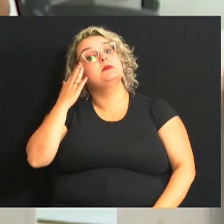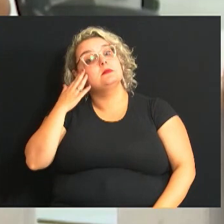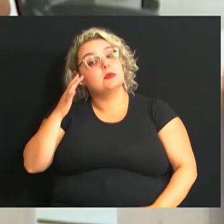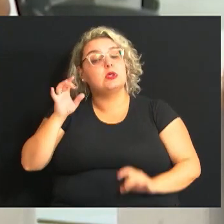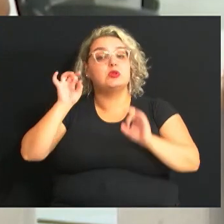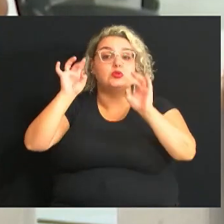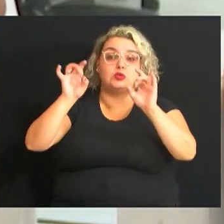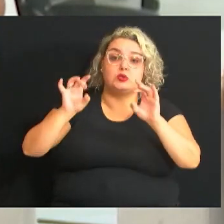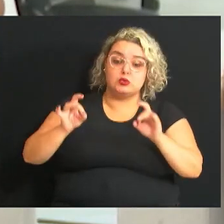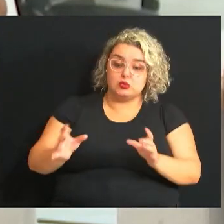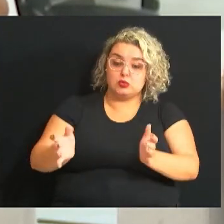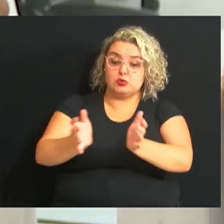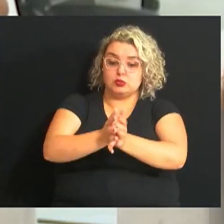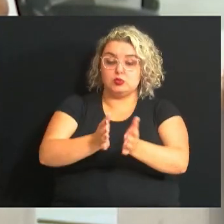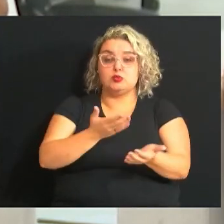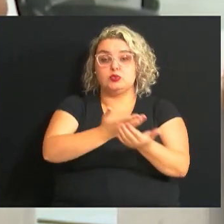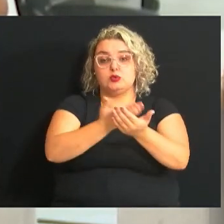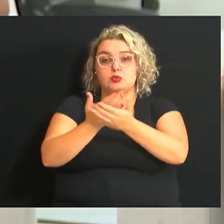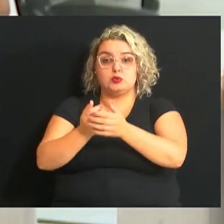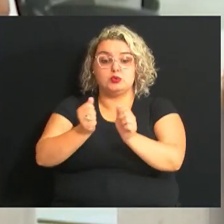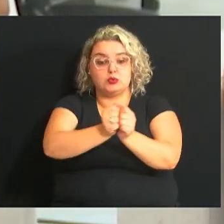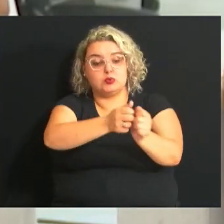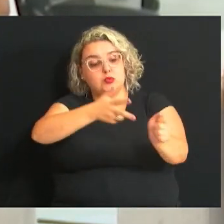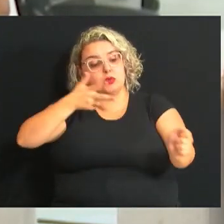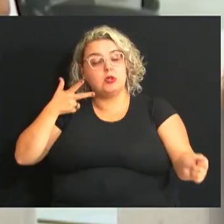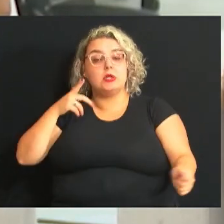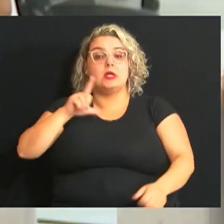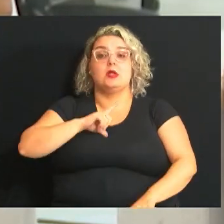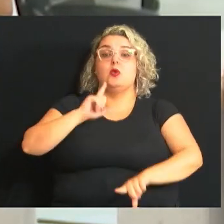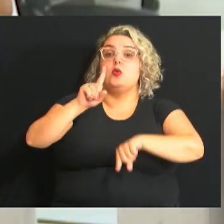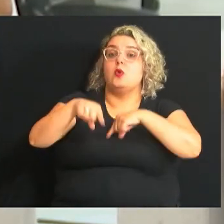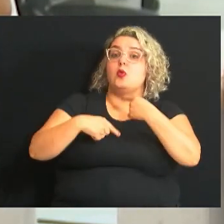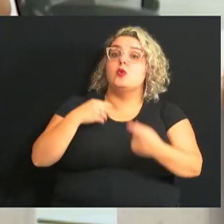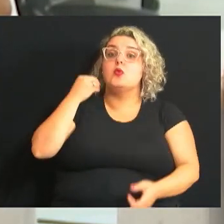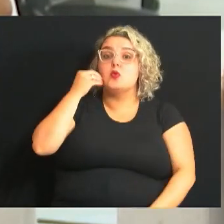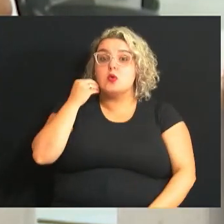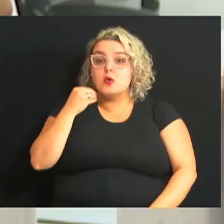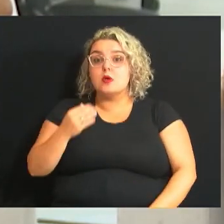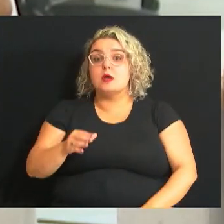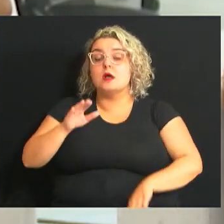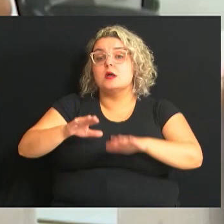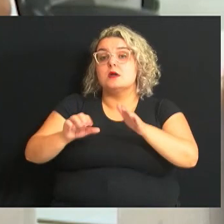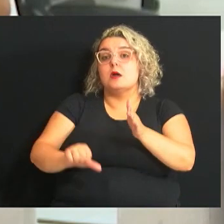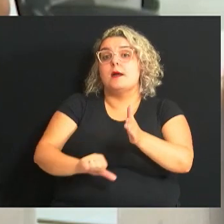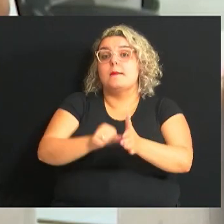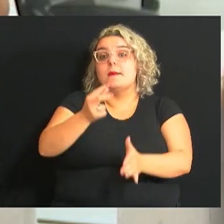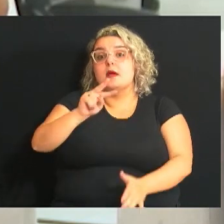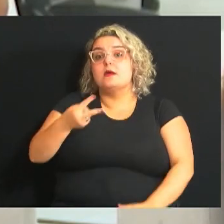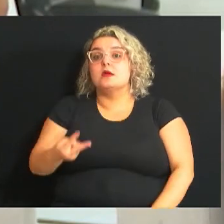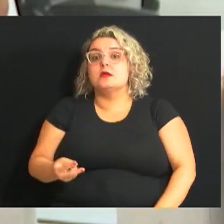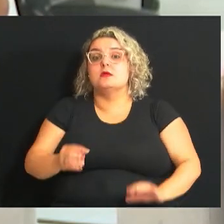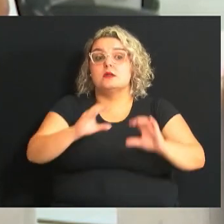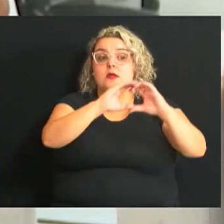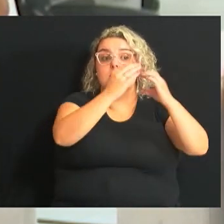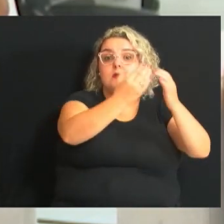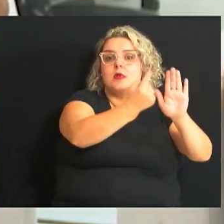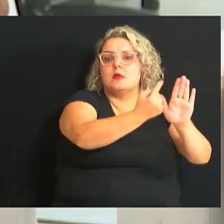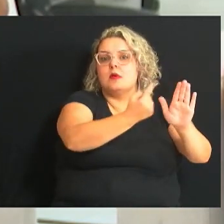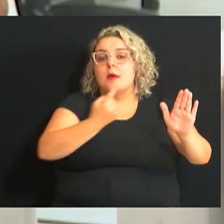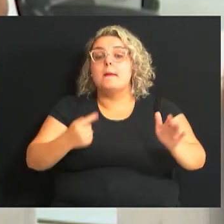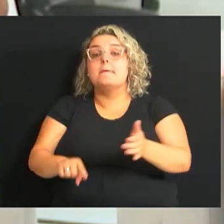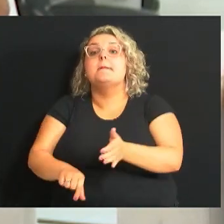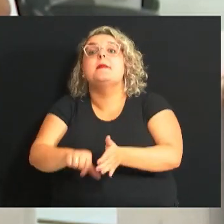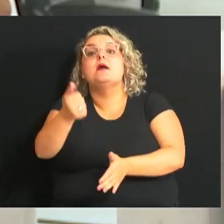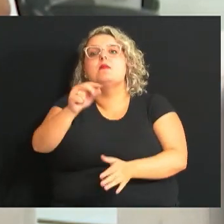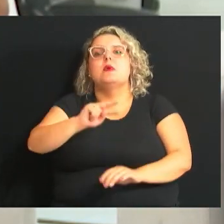estudantes indígenas tem outras experiências. Muitos deles, pela primeira vez, estão saindo das suas comunidades, muitas vezes, primeira vez, estão vindo